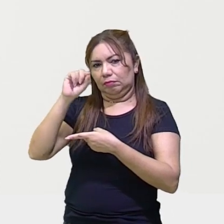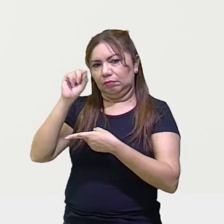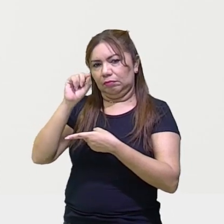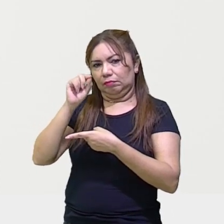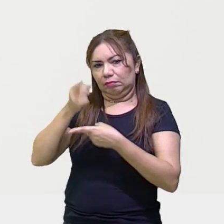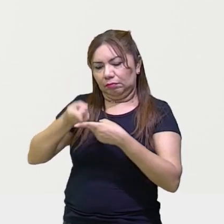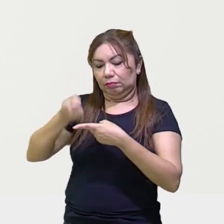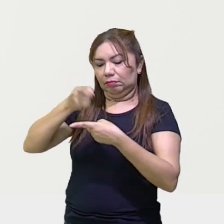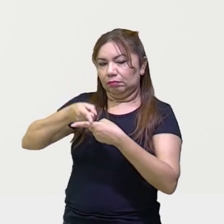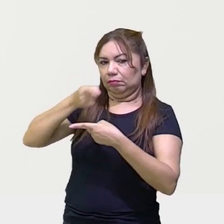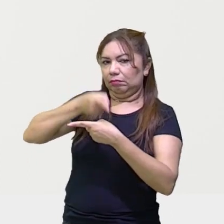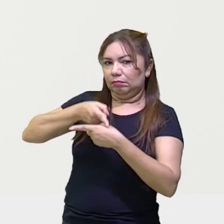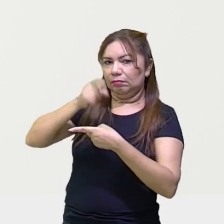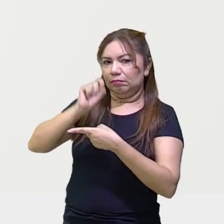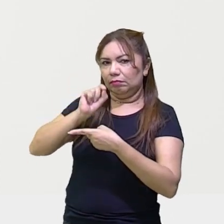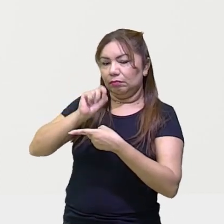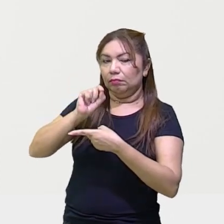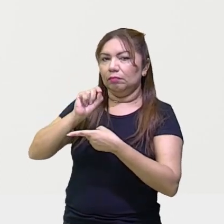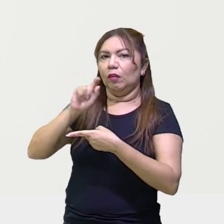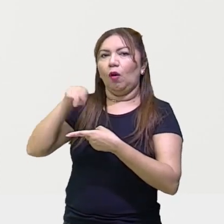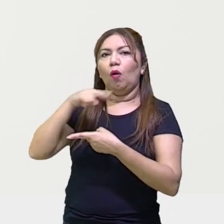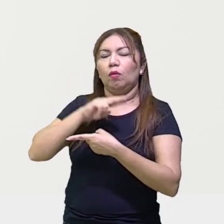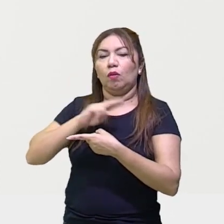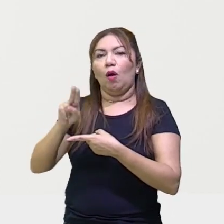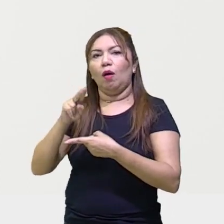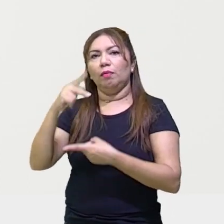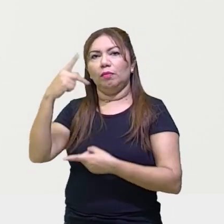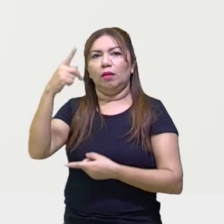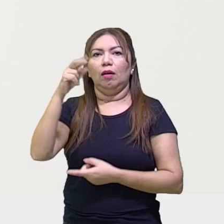é o quê?